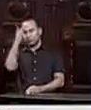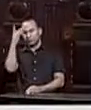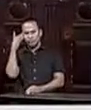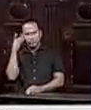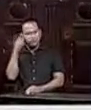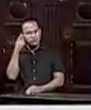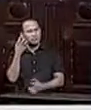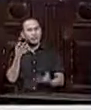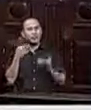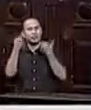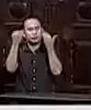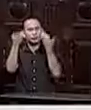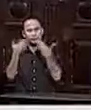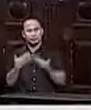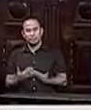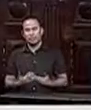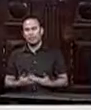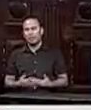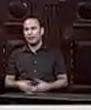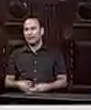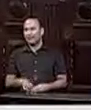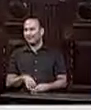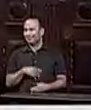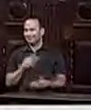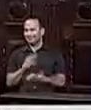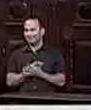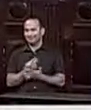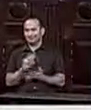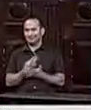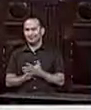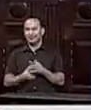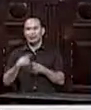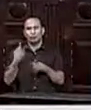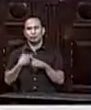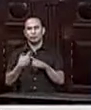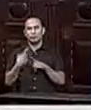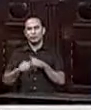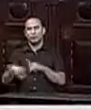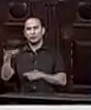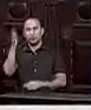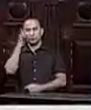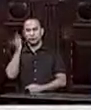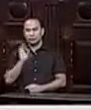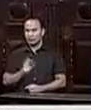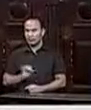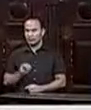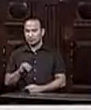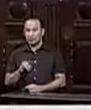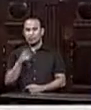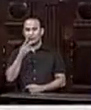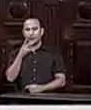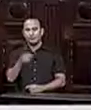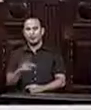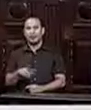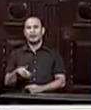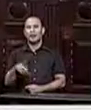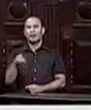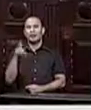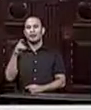em esclarecer esse absurdo. Porque eu não sei se eu posso chamar de deputado André Correia ou de